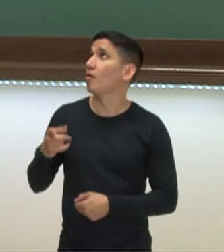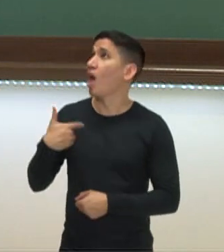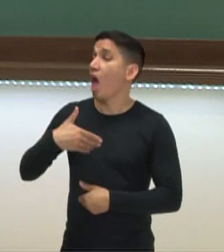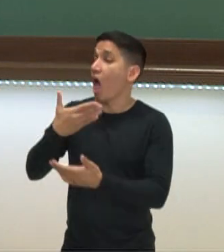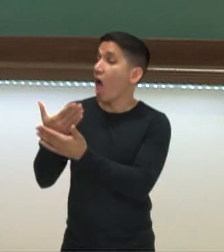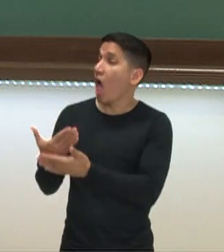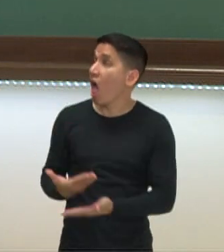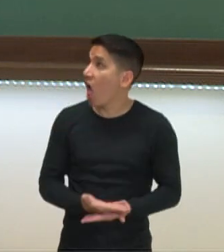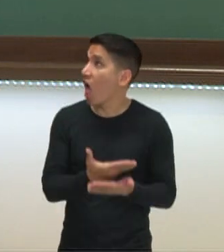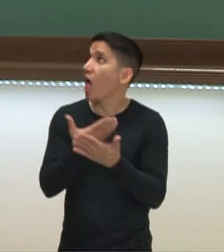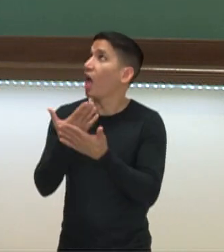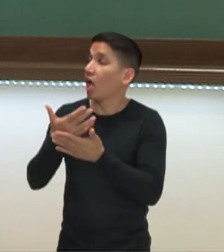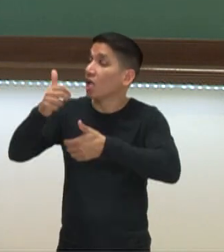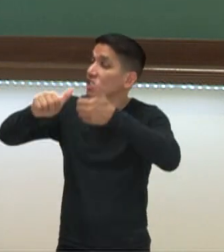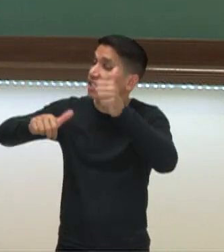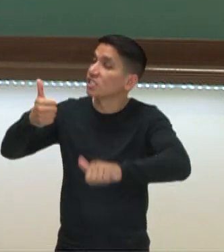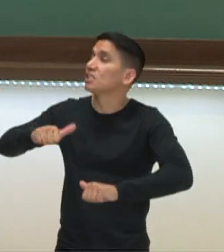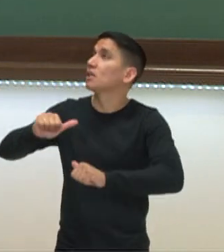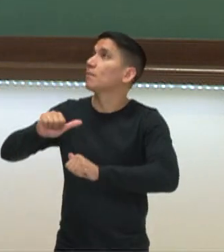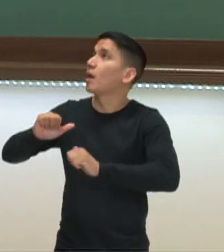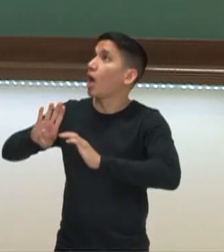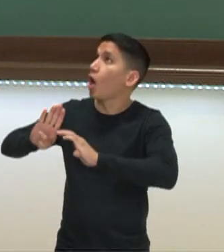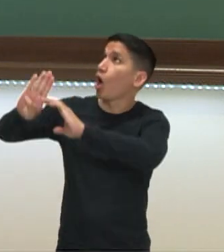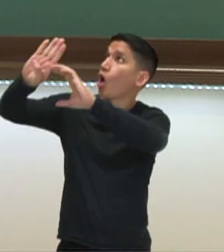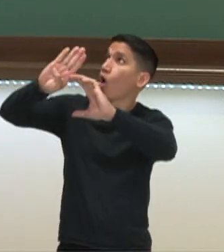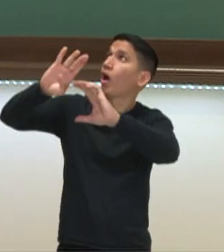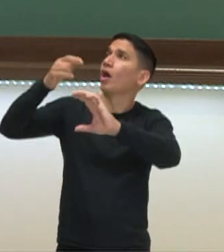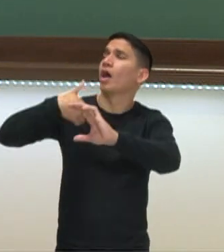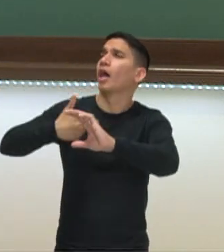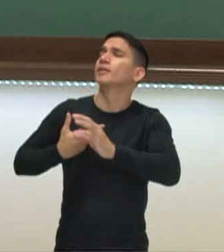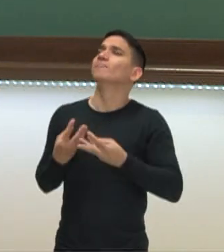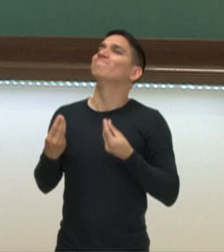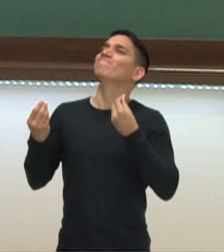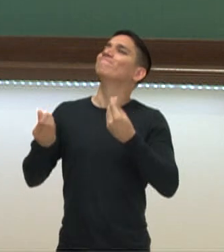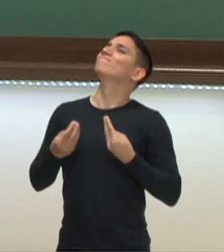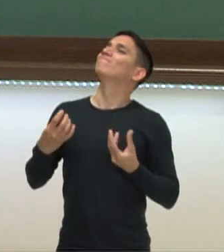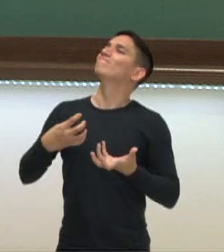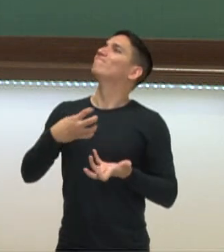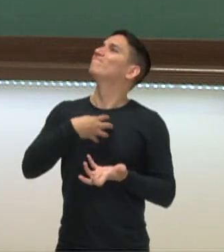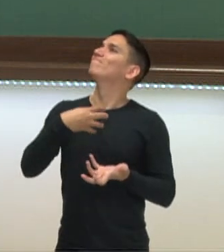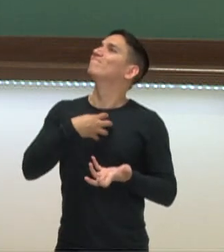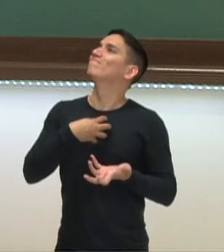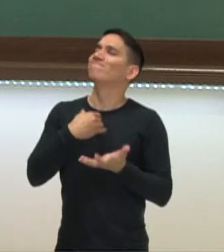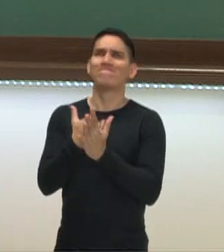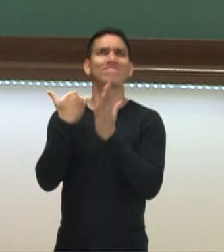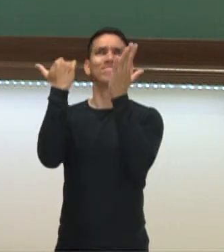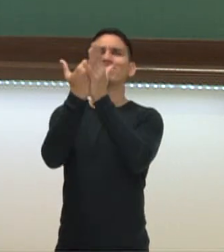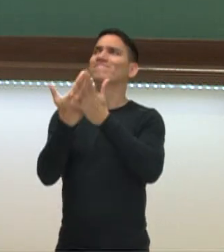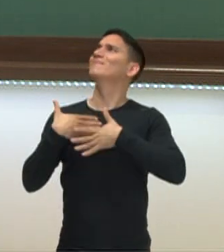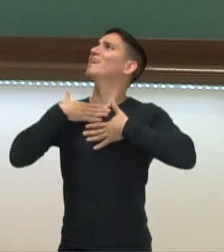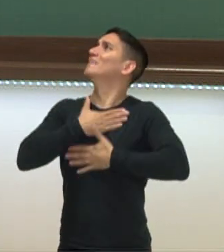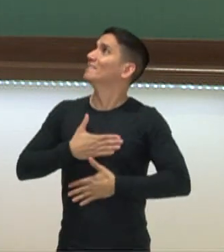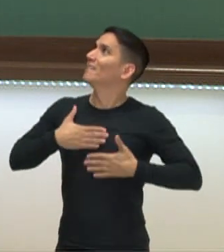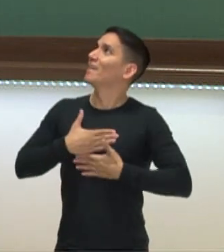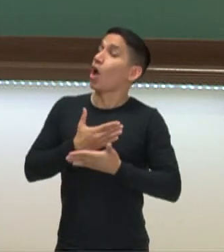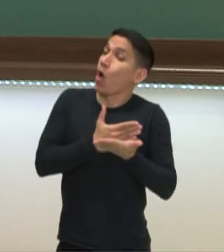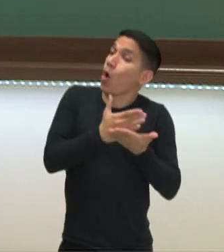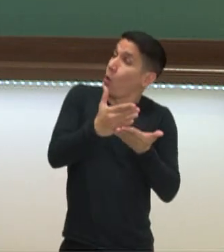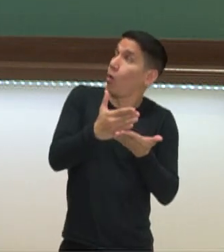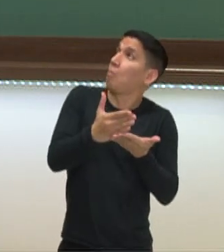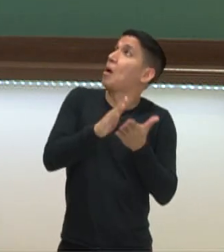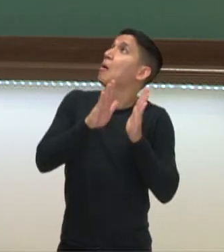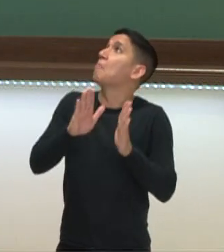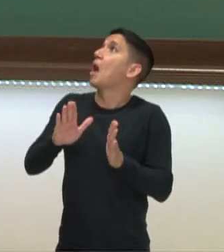química orgânica eu tenho assim um pico elevado de alegria por começar a